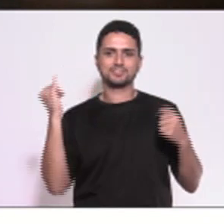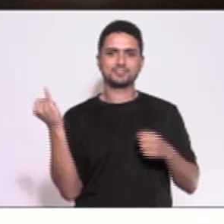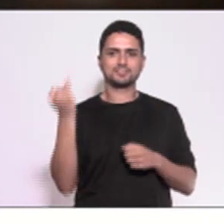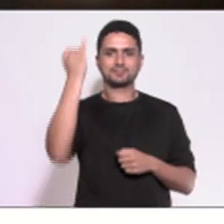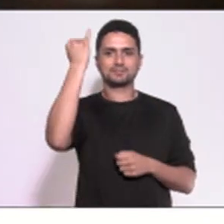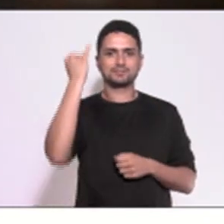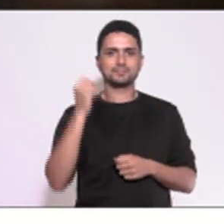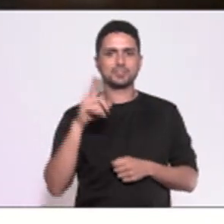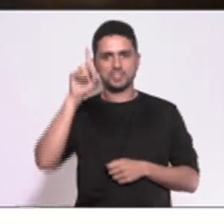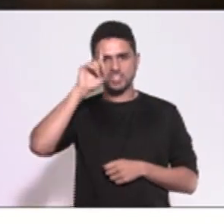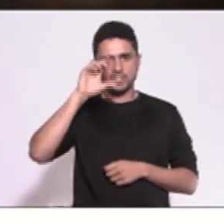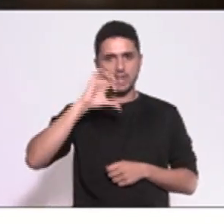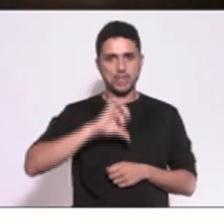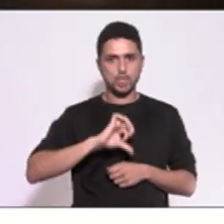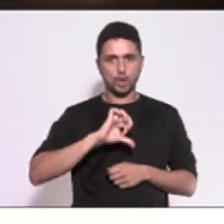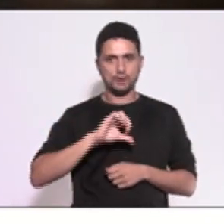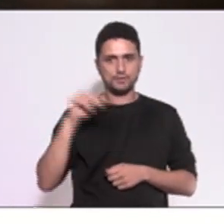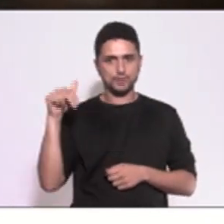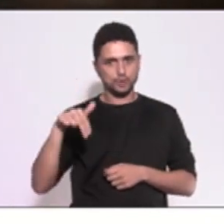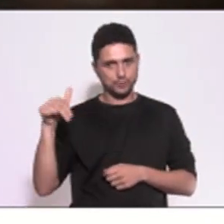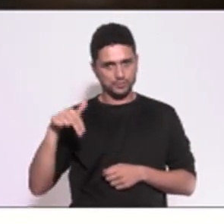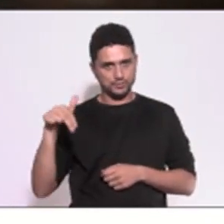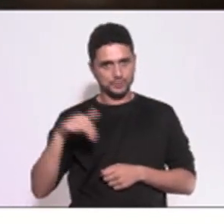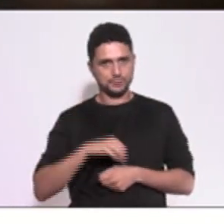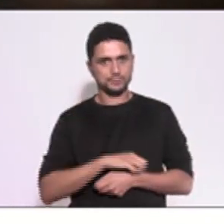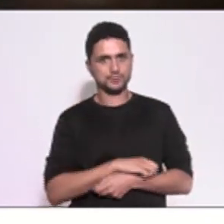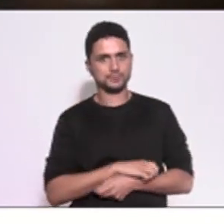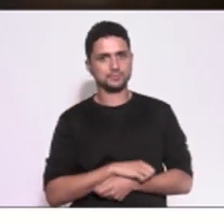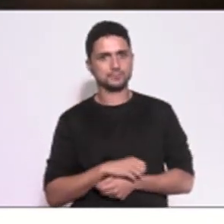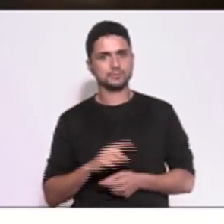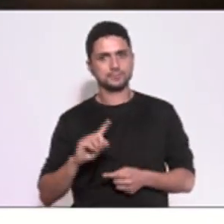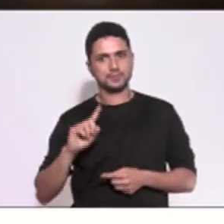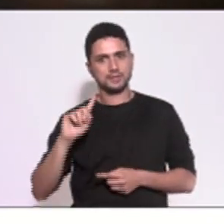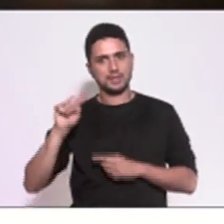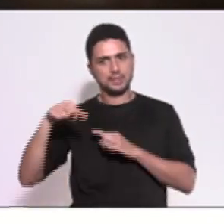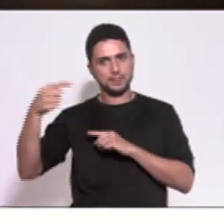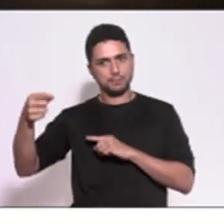de 9 de novembro, portanto, depois de amanhã.